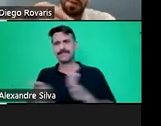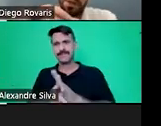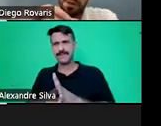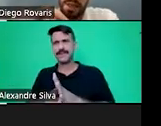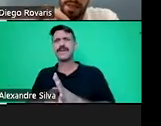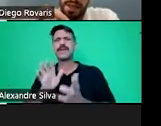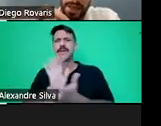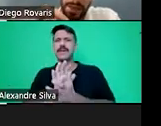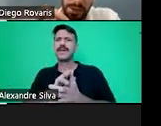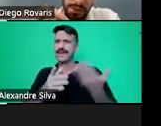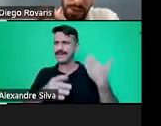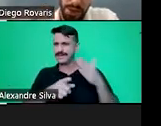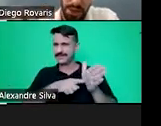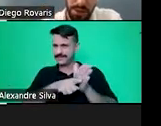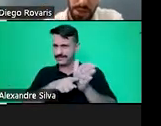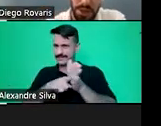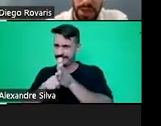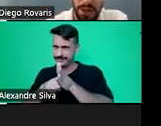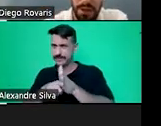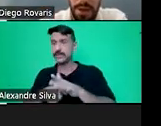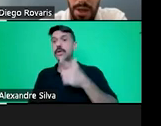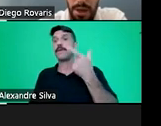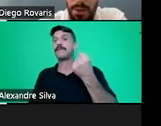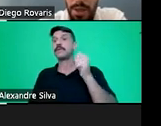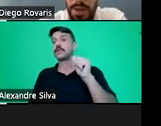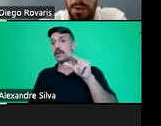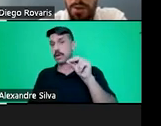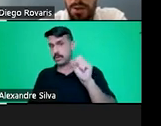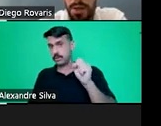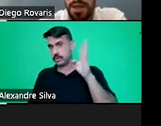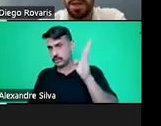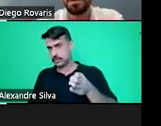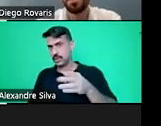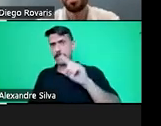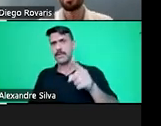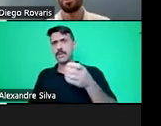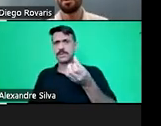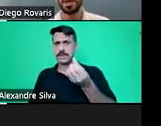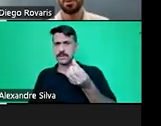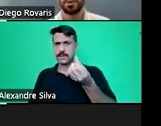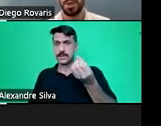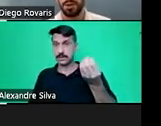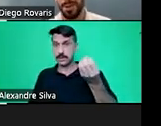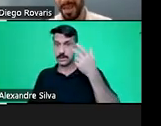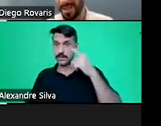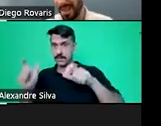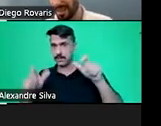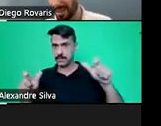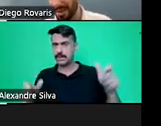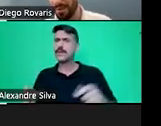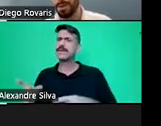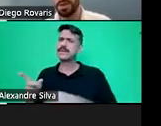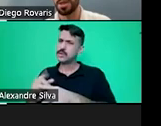como eu falei anteriormente, vem sendo coletada há mais de 20 anos, a gente tem 1.660 indivíduos com varredura no